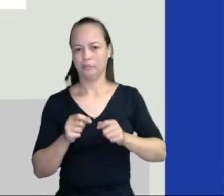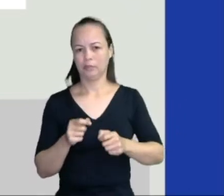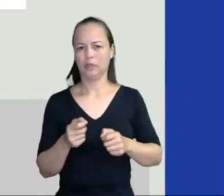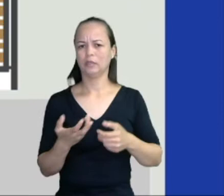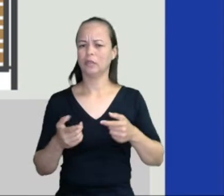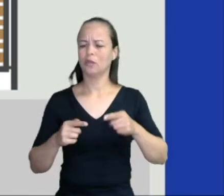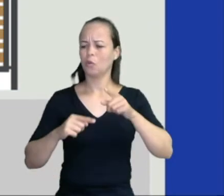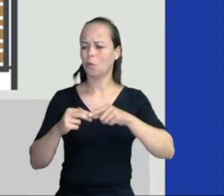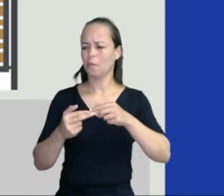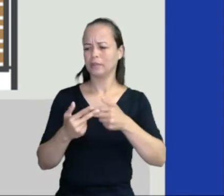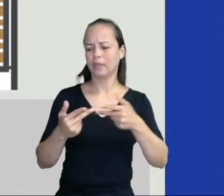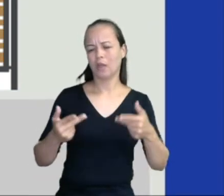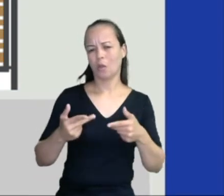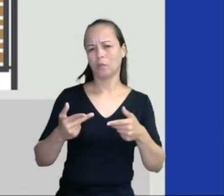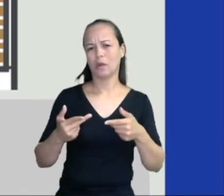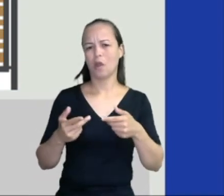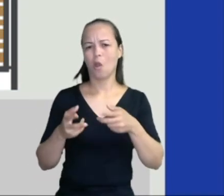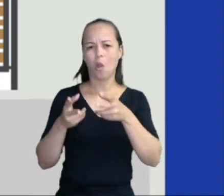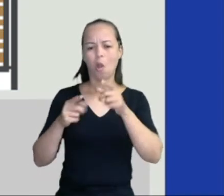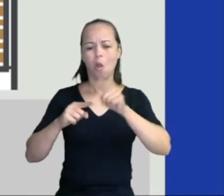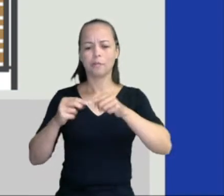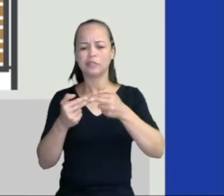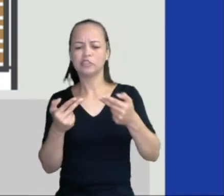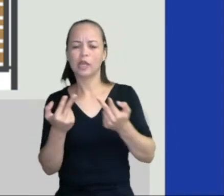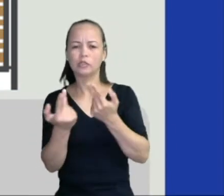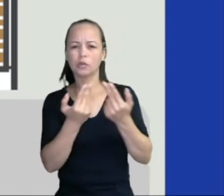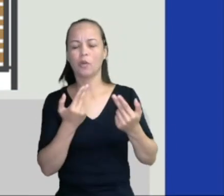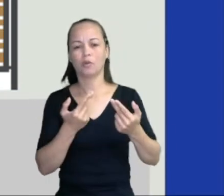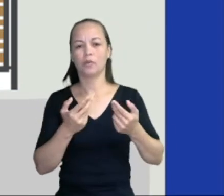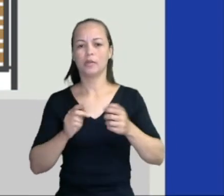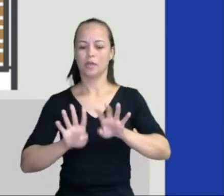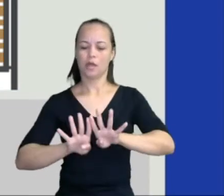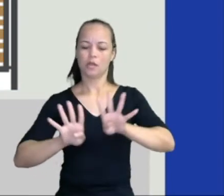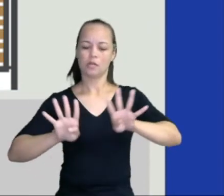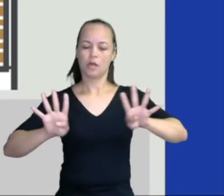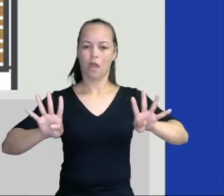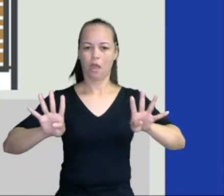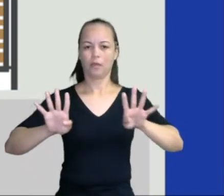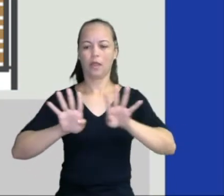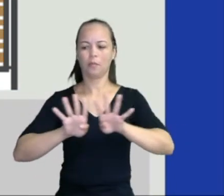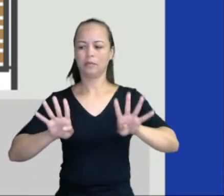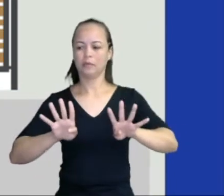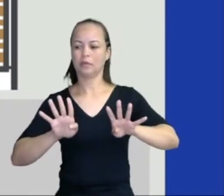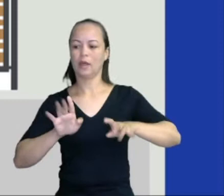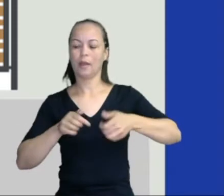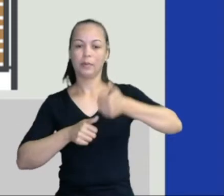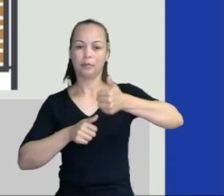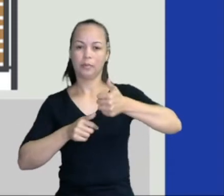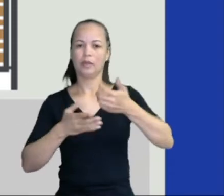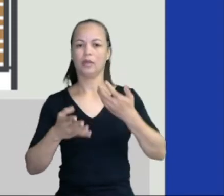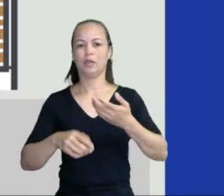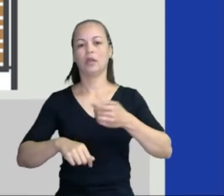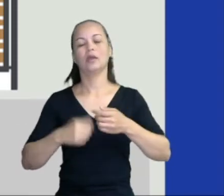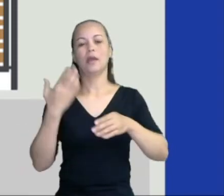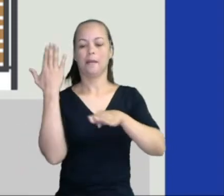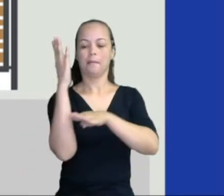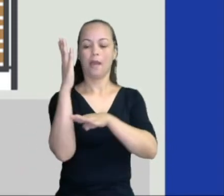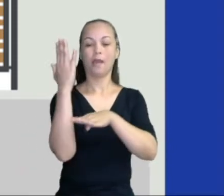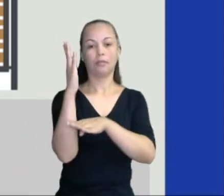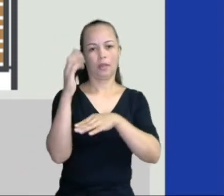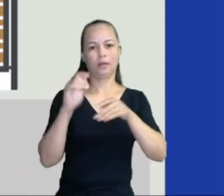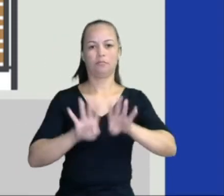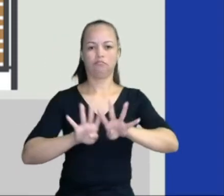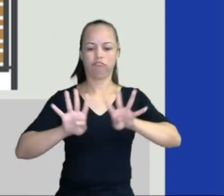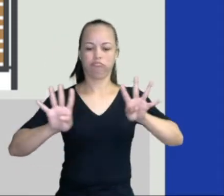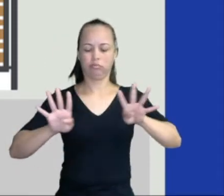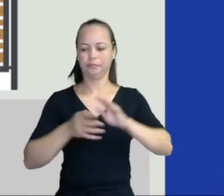mesmo objeto. Observem aqui essas cercas, por exemplo. A primeira cerca é feita de madeira, continua sendo cerca.